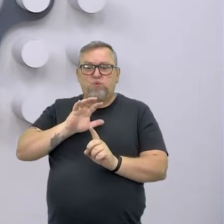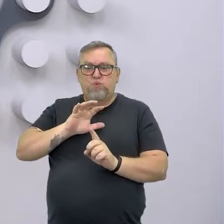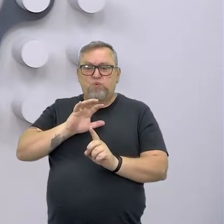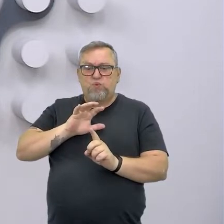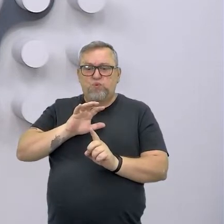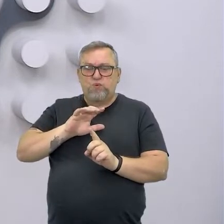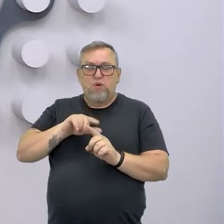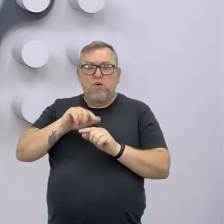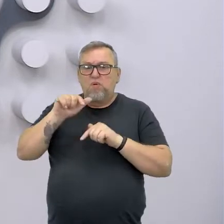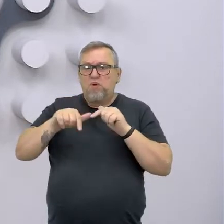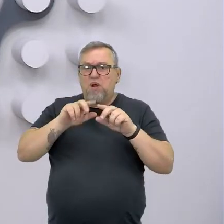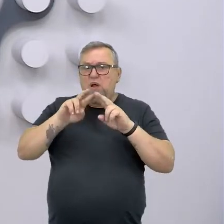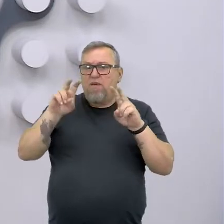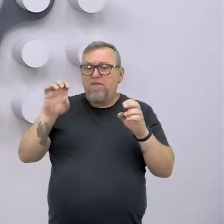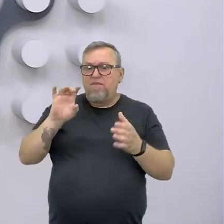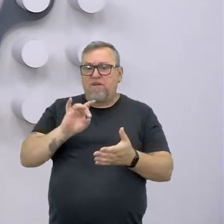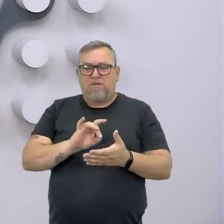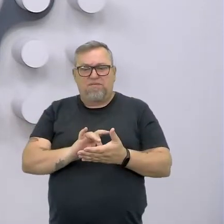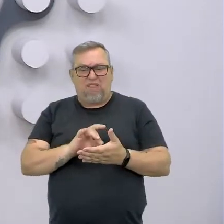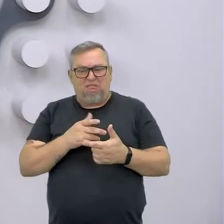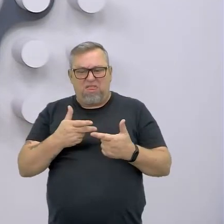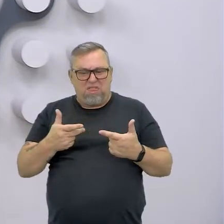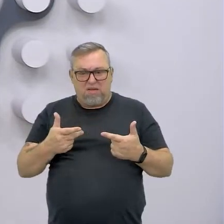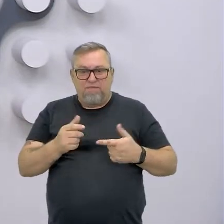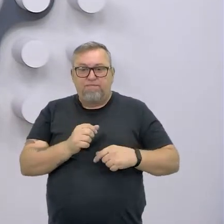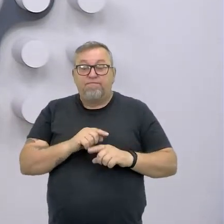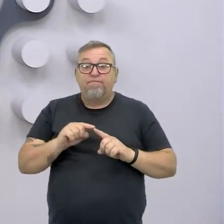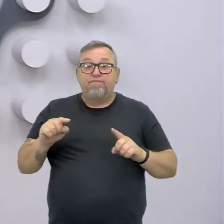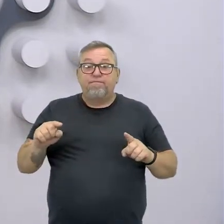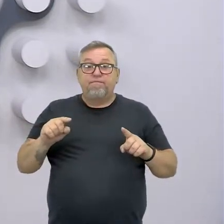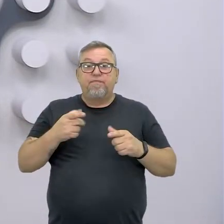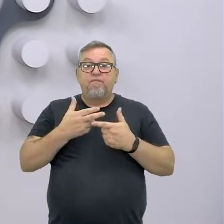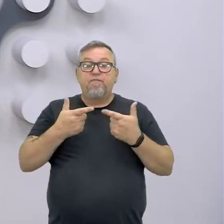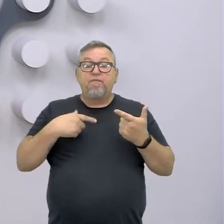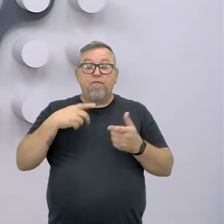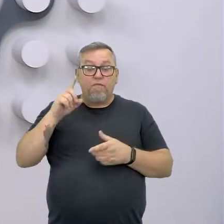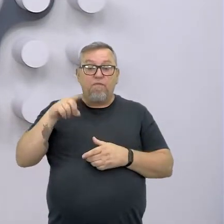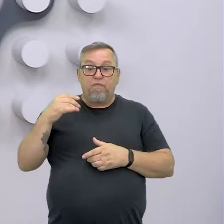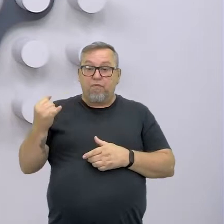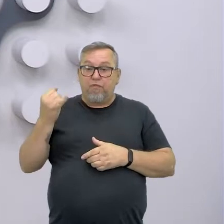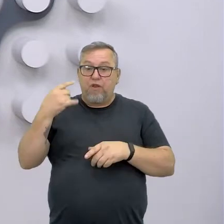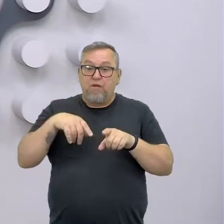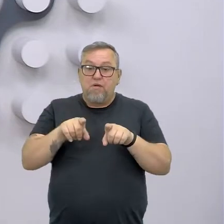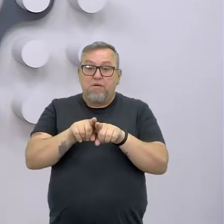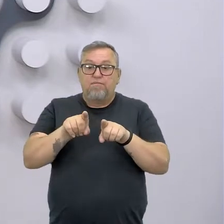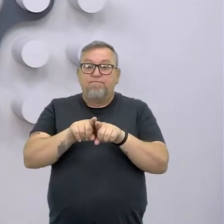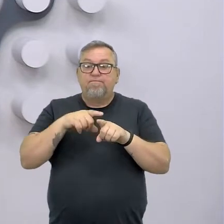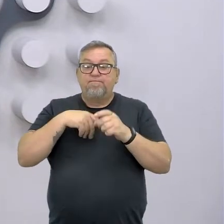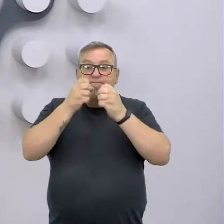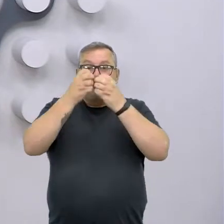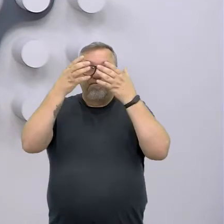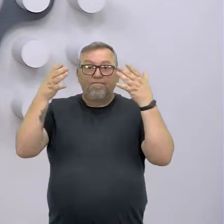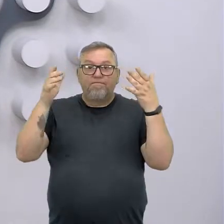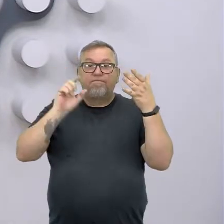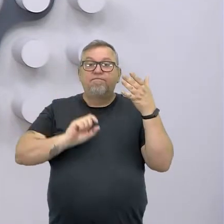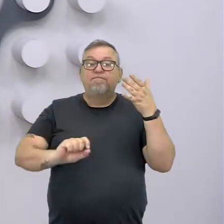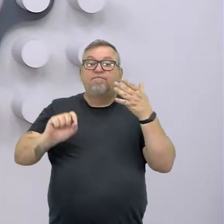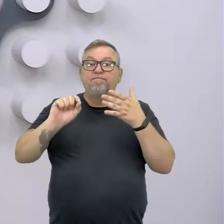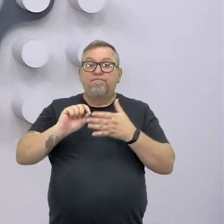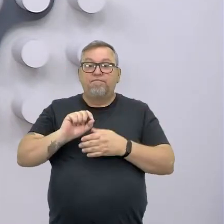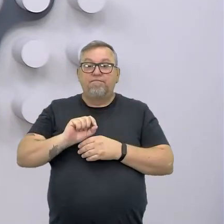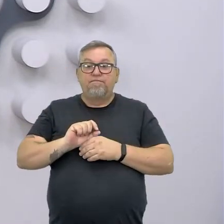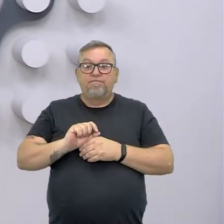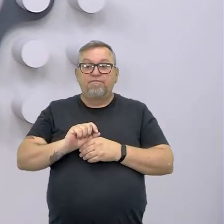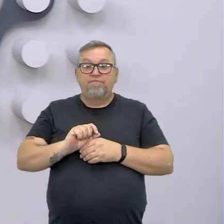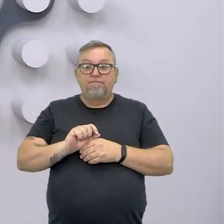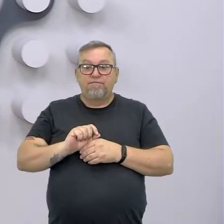da verdade, etc, esse tipo de coisa. Mas uma coisa que é super importante deixar claro aqui é